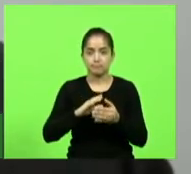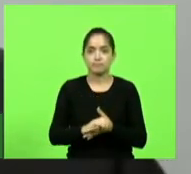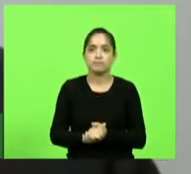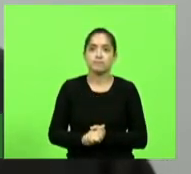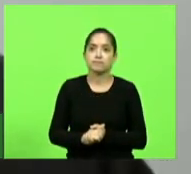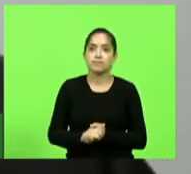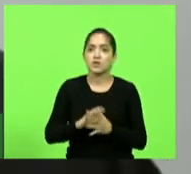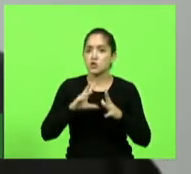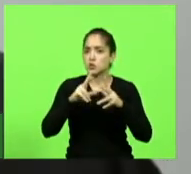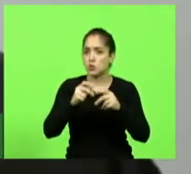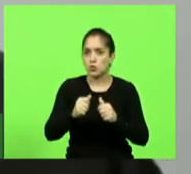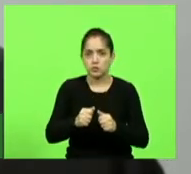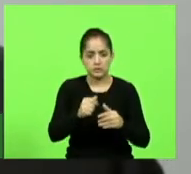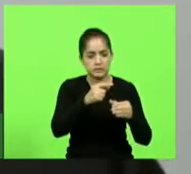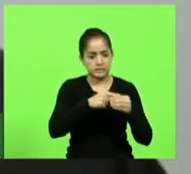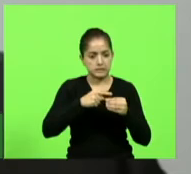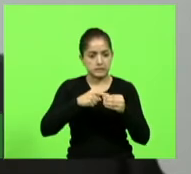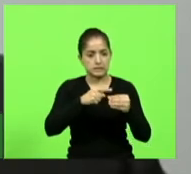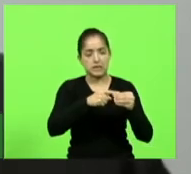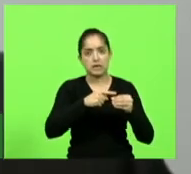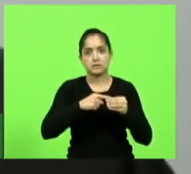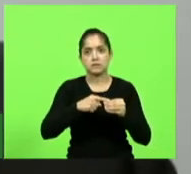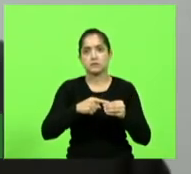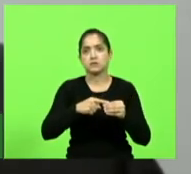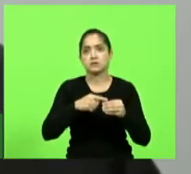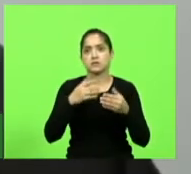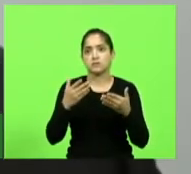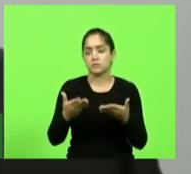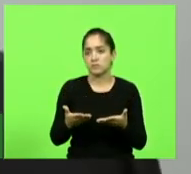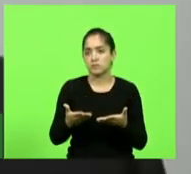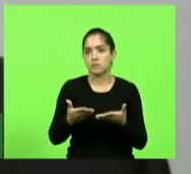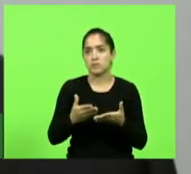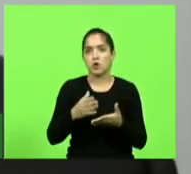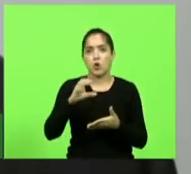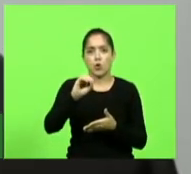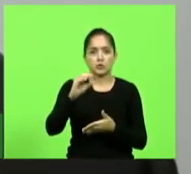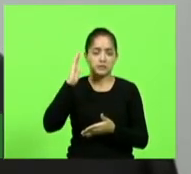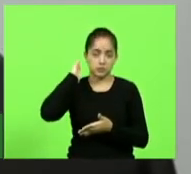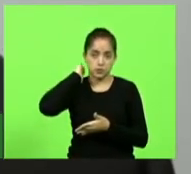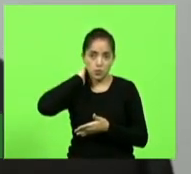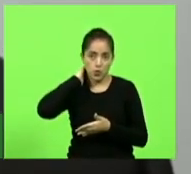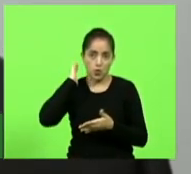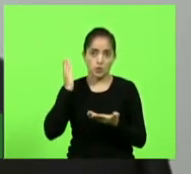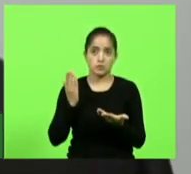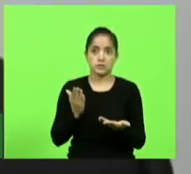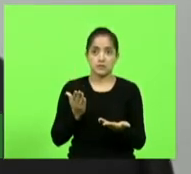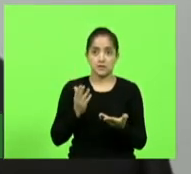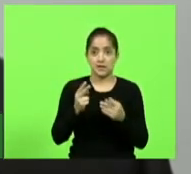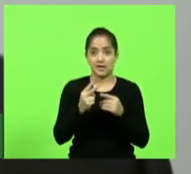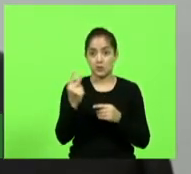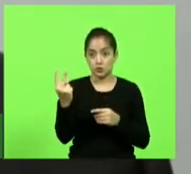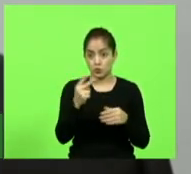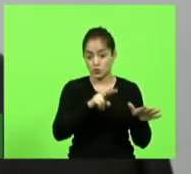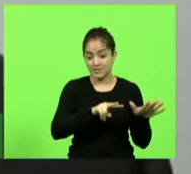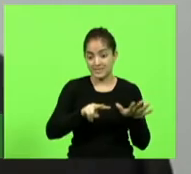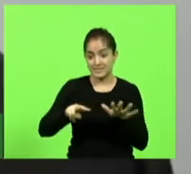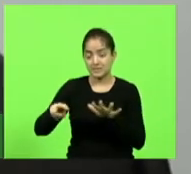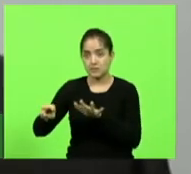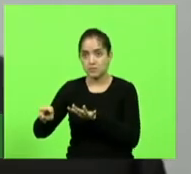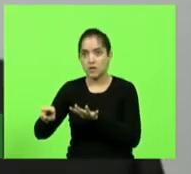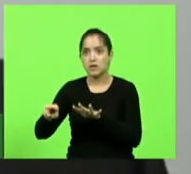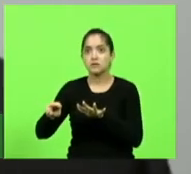Em todos os municípios. Então, municípios como Otacílio Costa, que em duas semanas nós